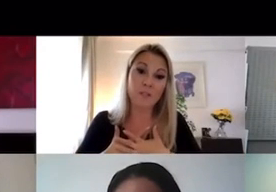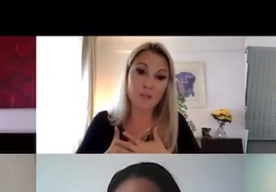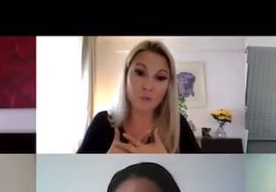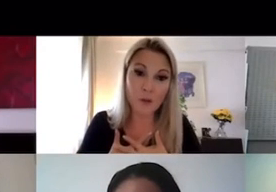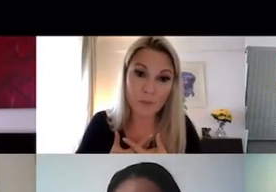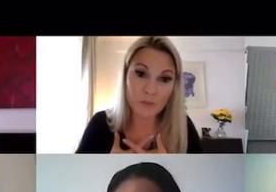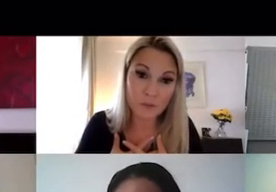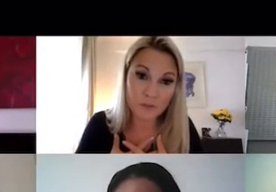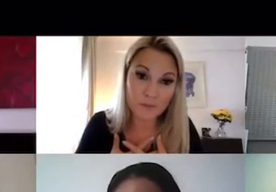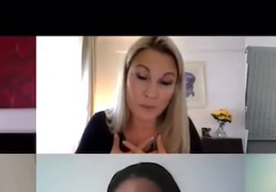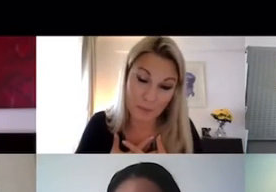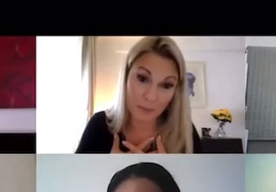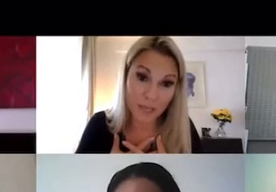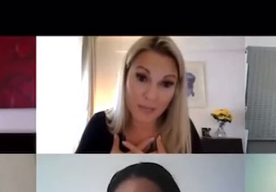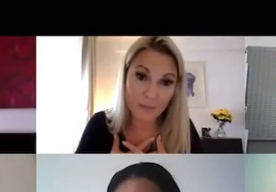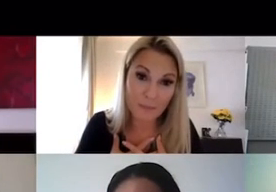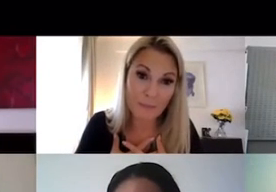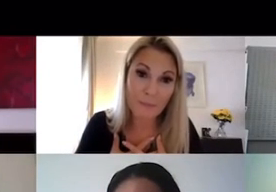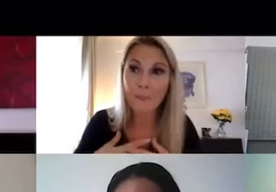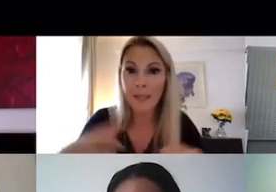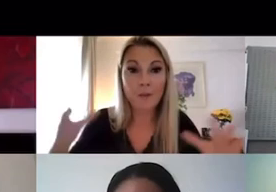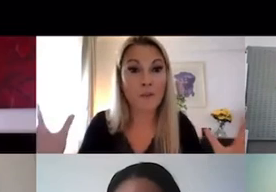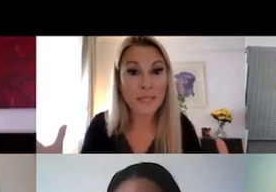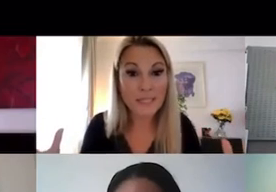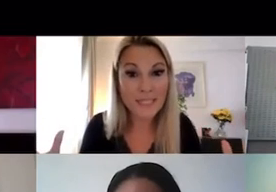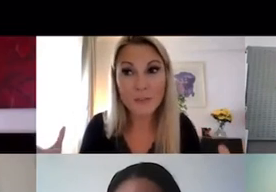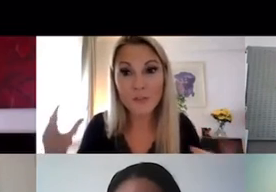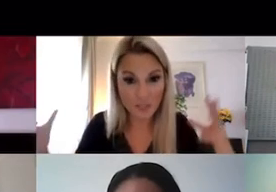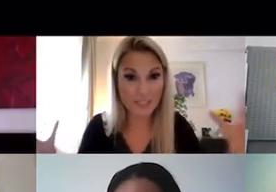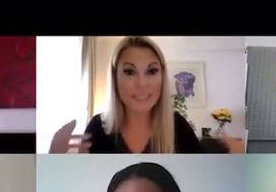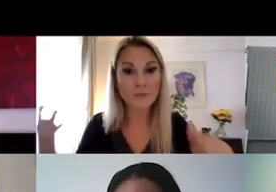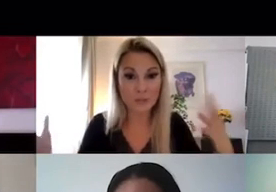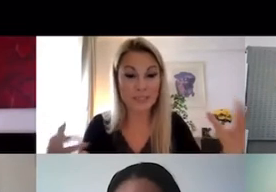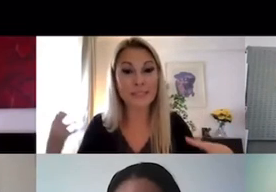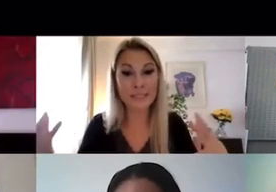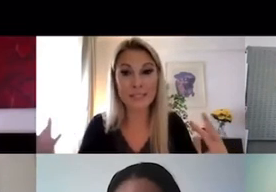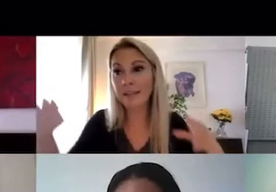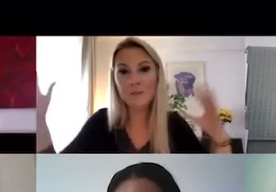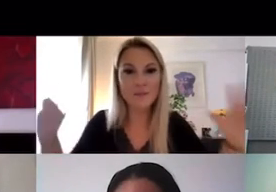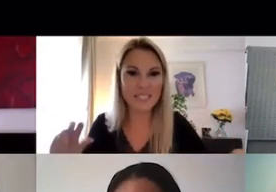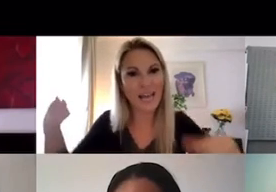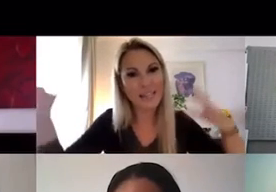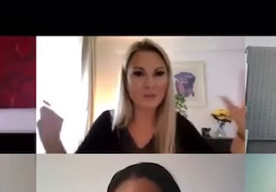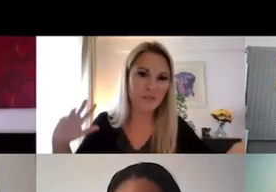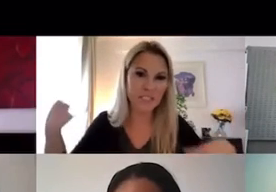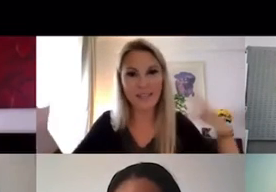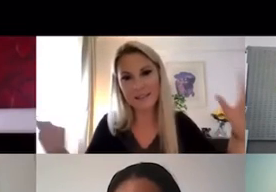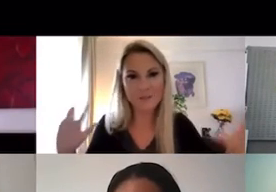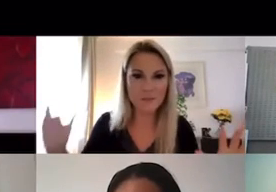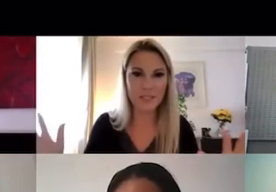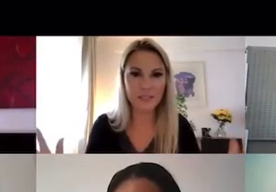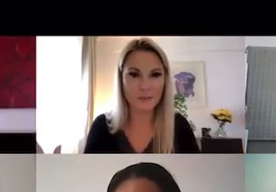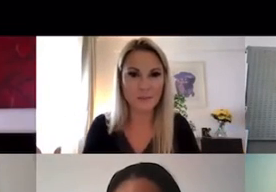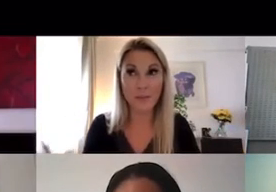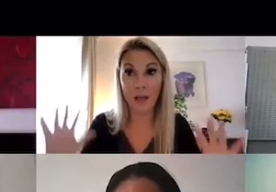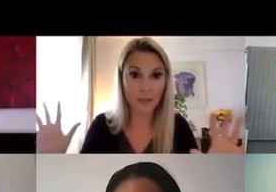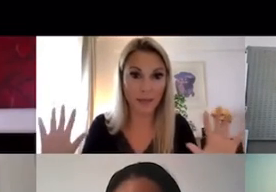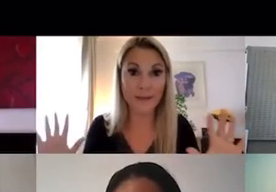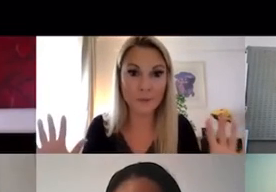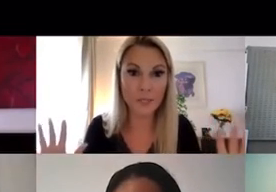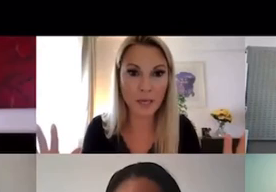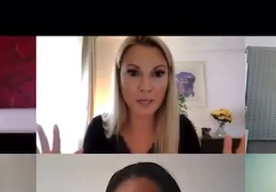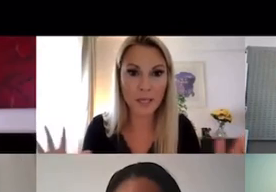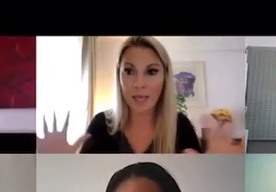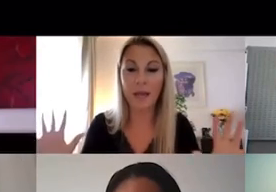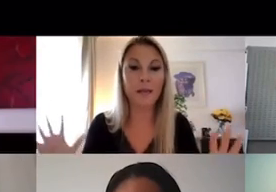Nós enganamos a nós próprios, em primeiro lugar. Família, que nos vê ali todos entretidos. Ai, tenho uma visita, ah, tenho uma visita, ah, tenho uma visita. Ai,